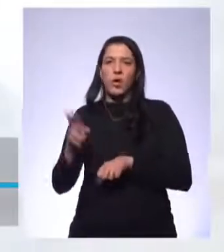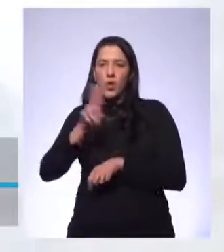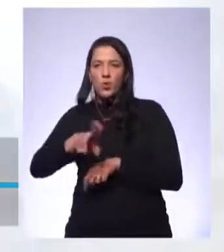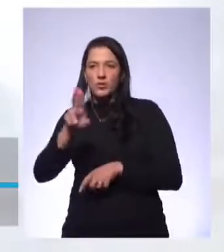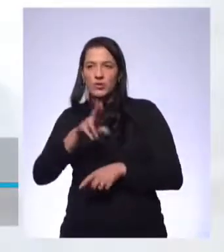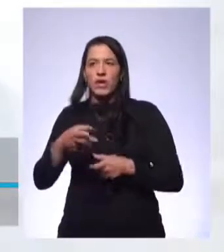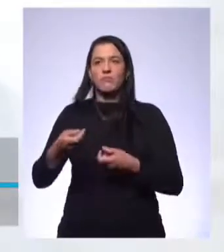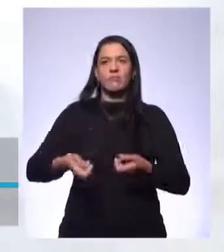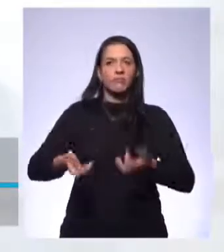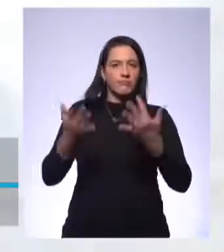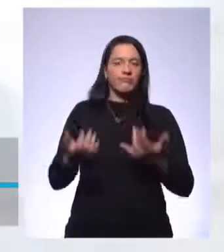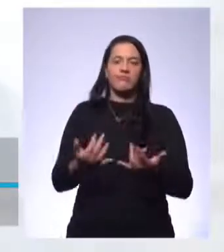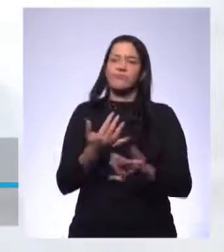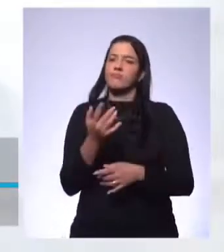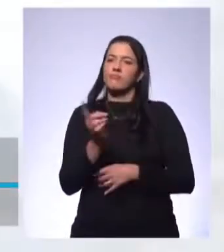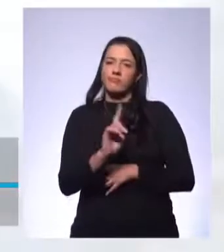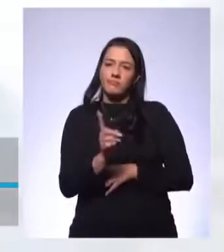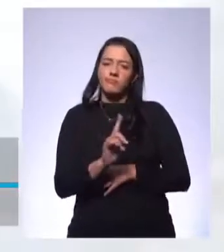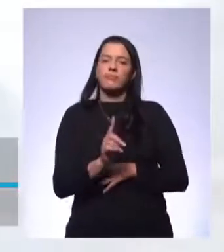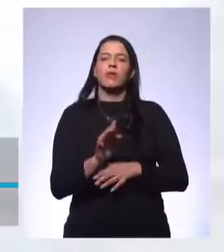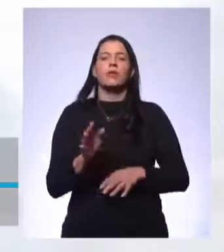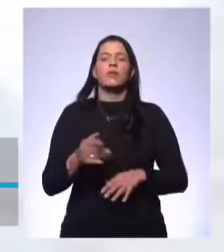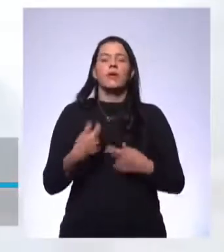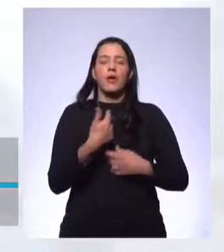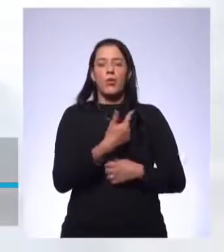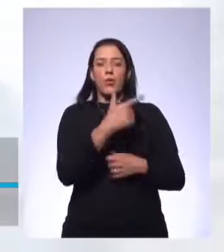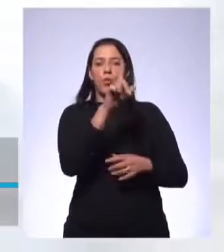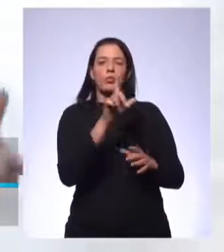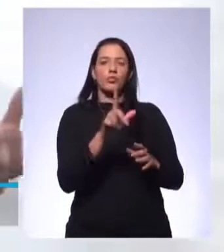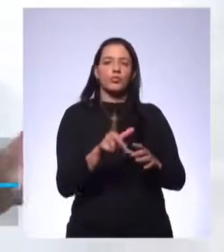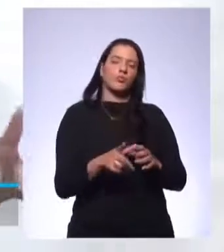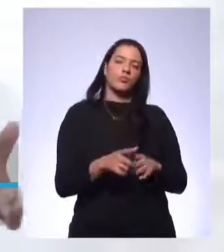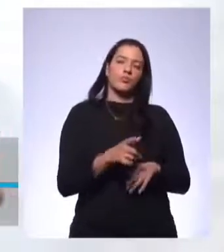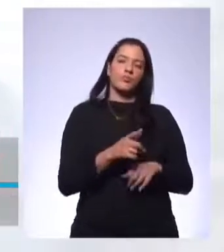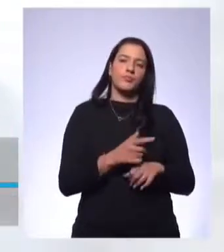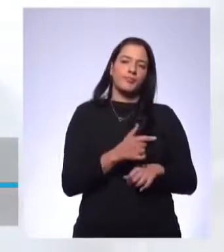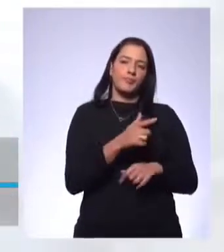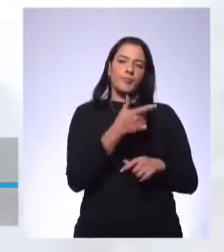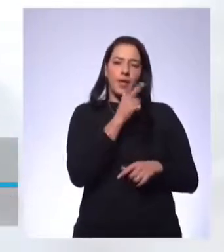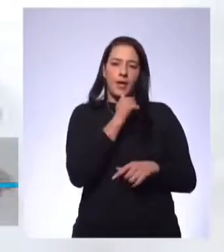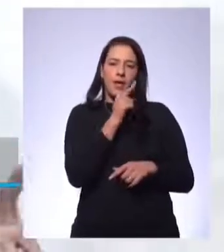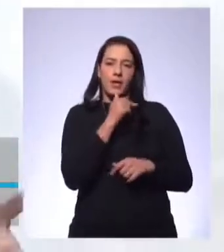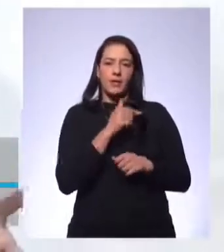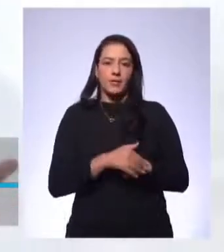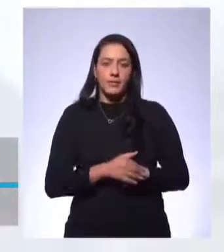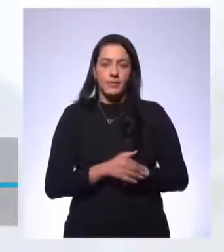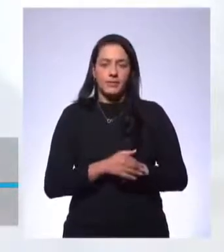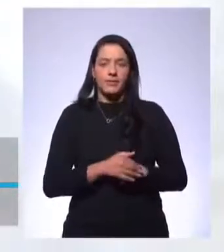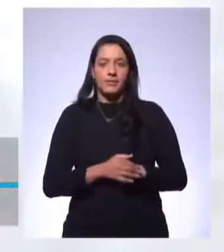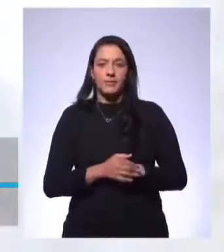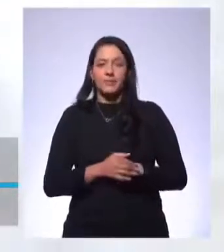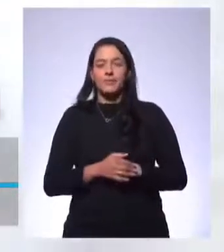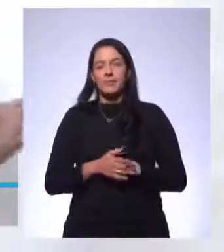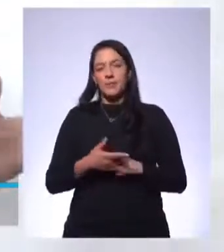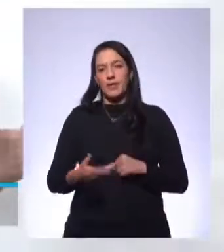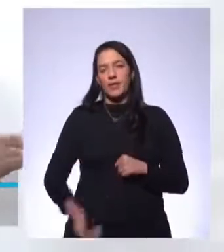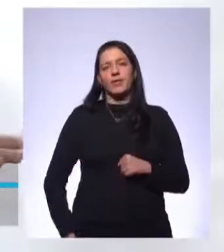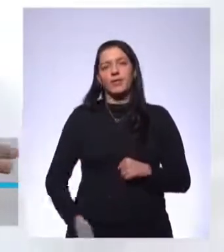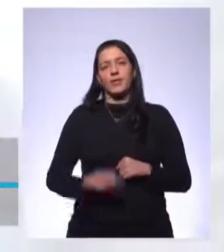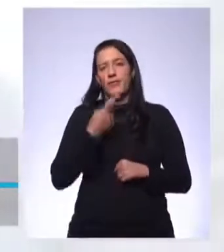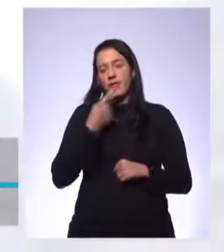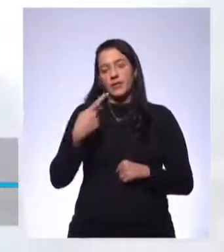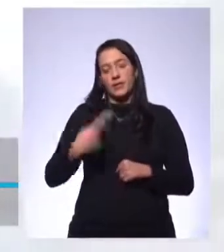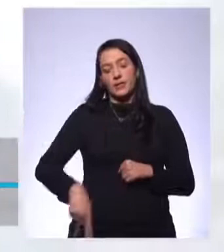gente é um país muito rico nesse aspecto, porque em quase tudo a gente usa água boa, né? E tem muitos